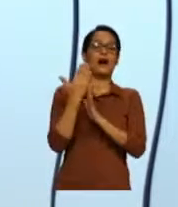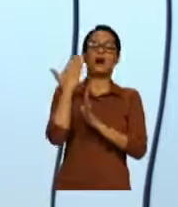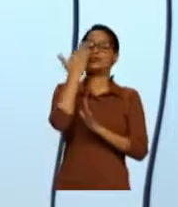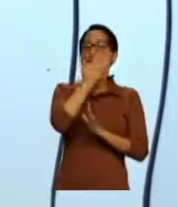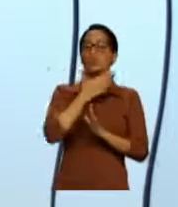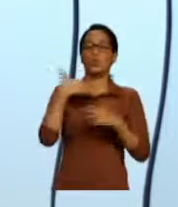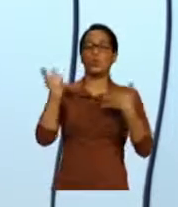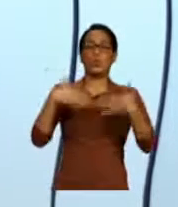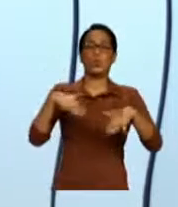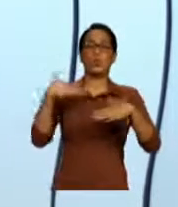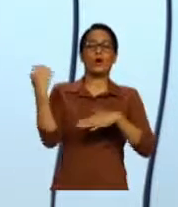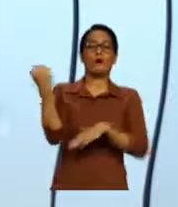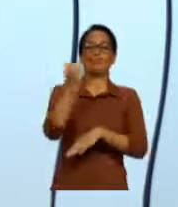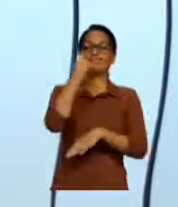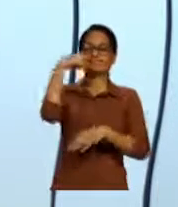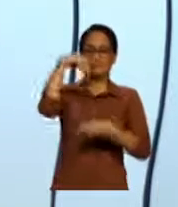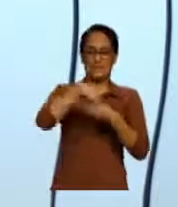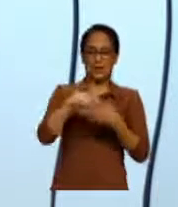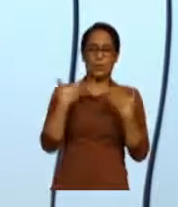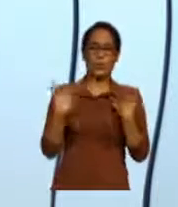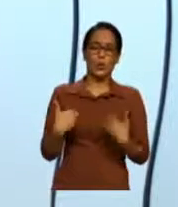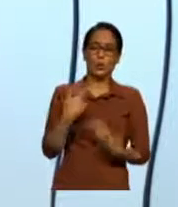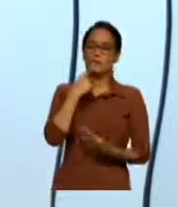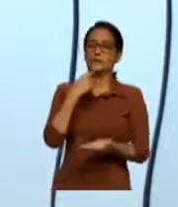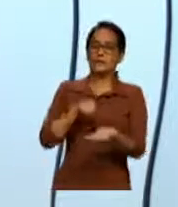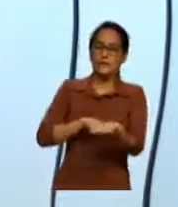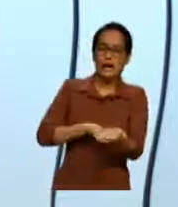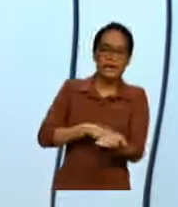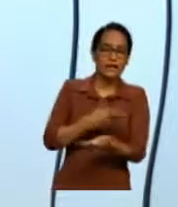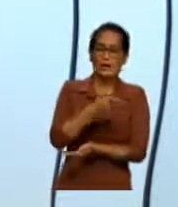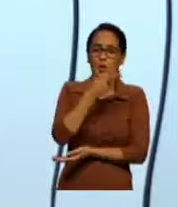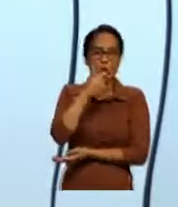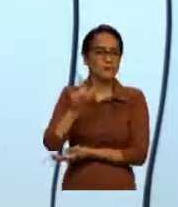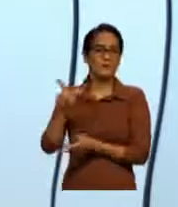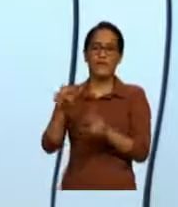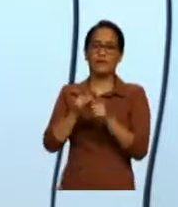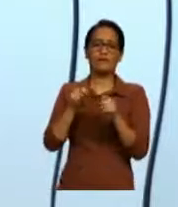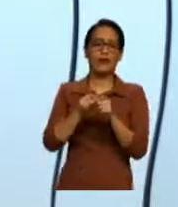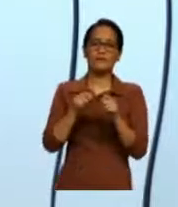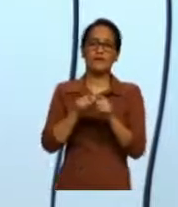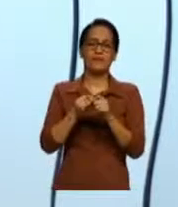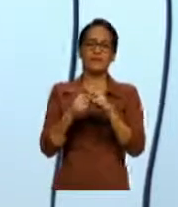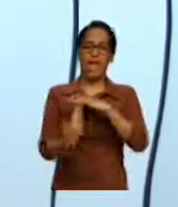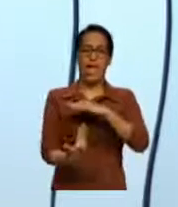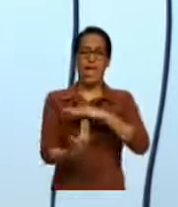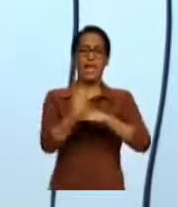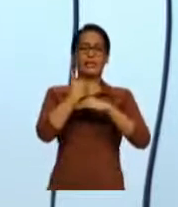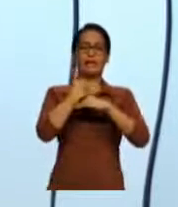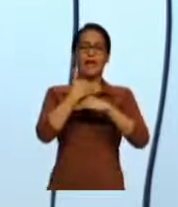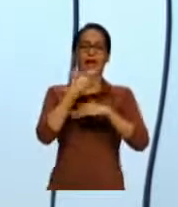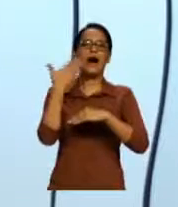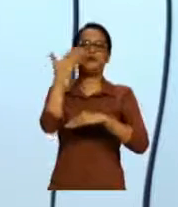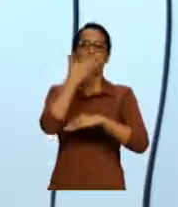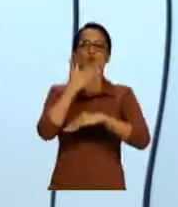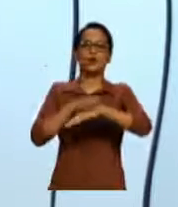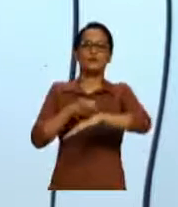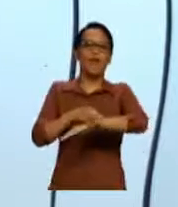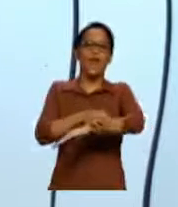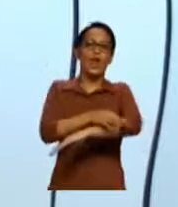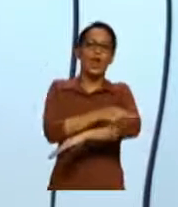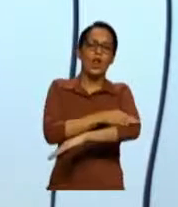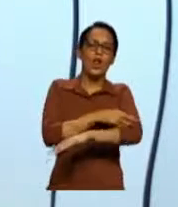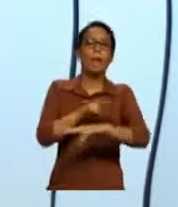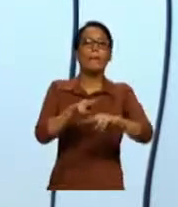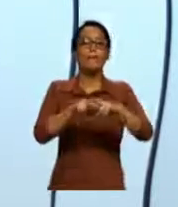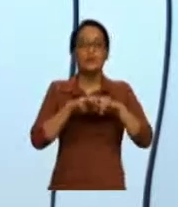conseguem o quê? Ter esse açúcar, não conseguem fazer com que esse açúcar entre. na célula. Por isso, a